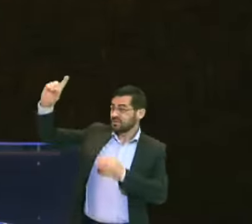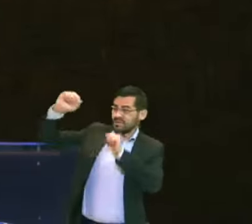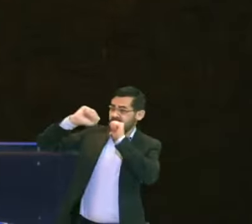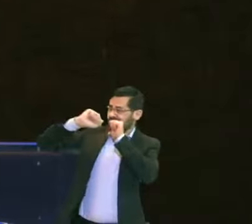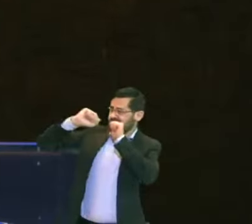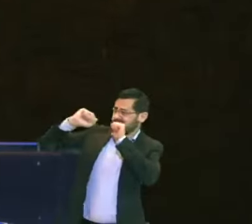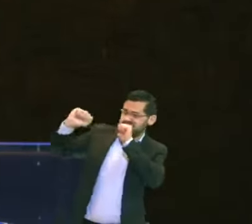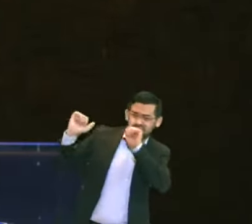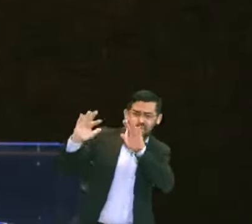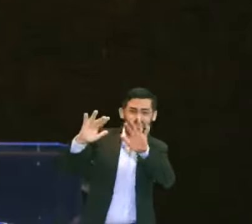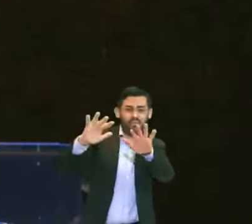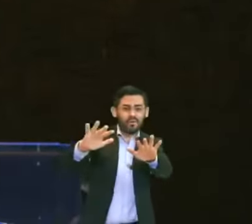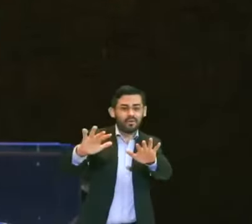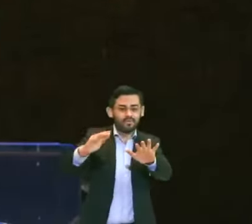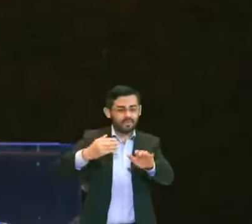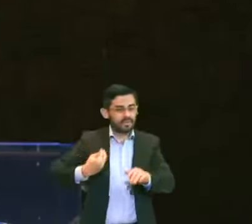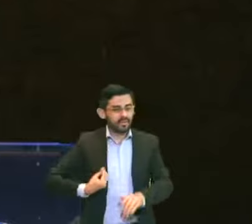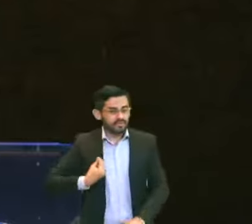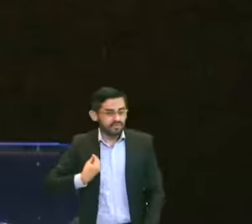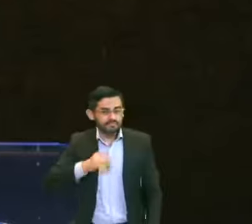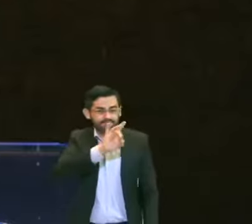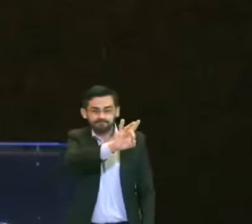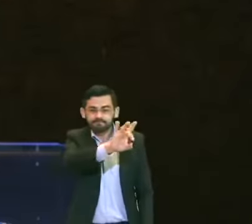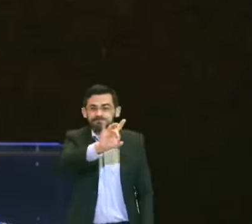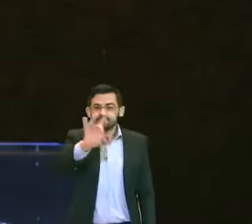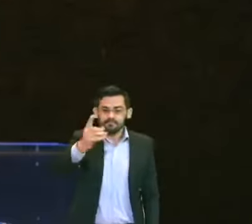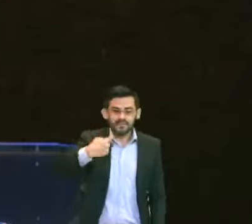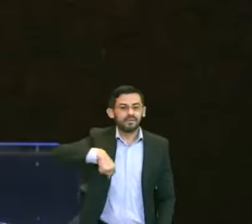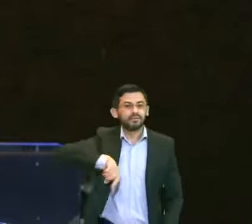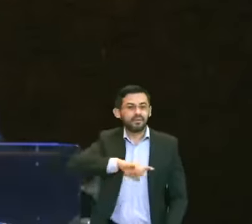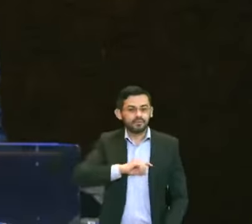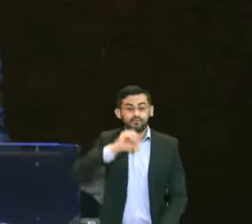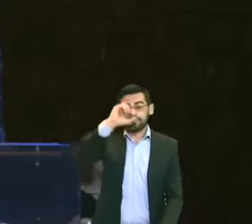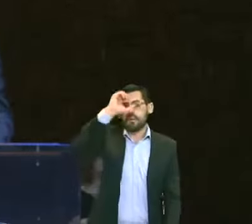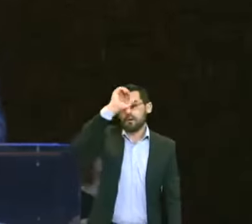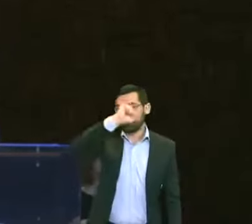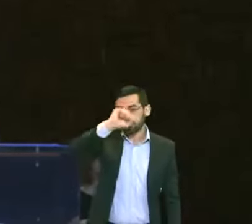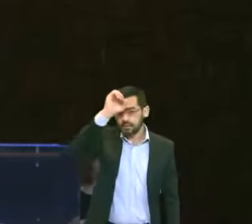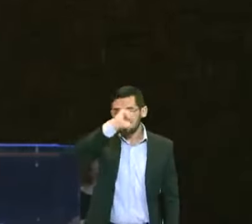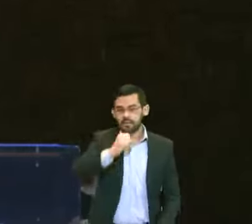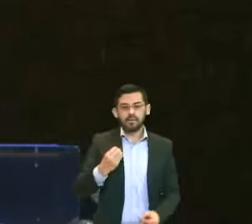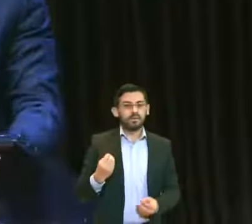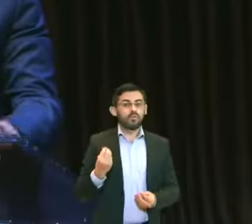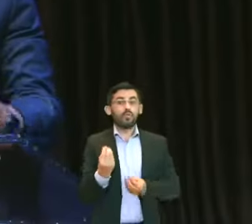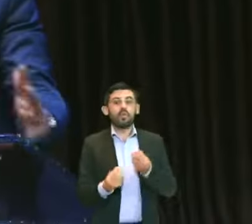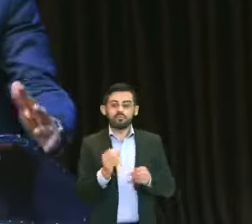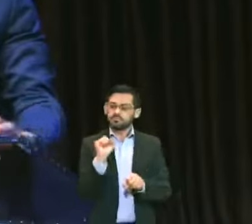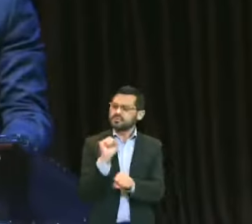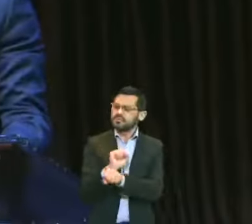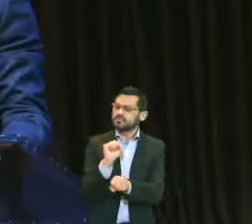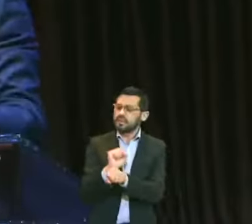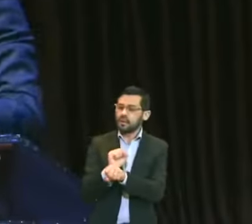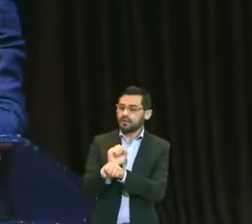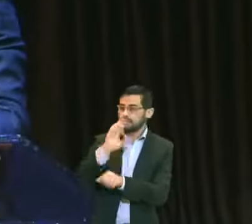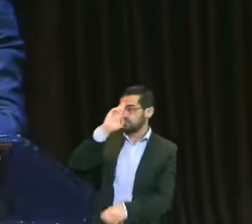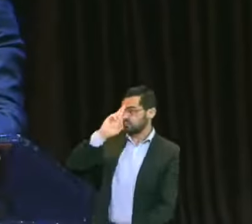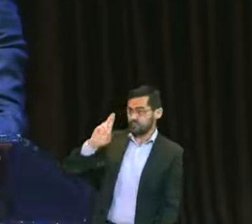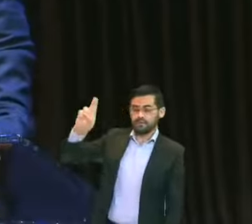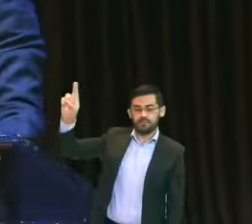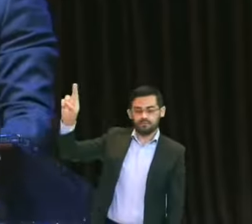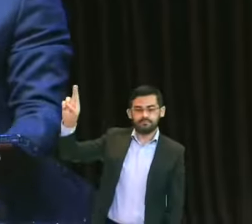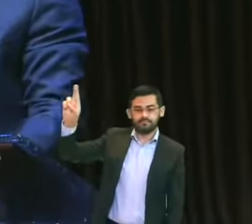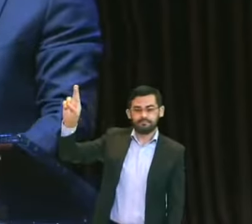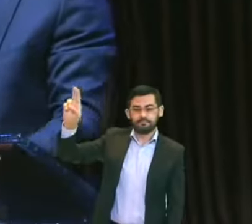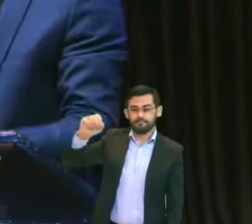bênçãos sobre a mim e sobre a sua vida. Nós vamos aprender como se espera no Senhor. É